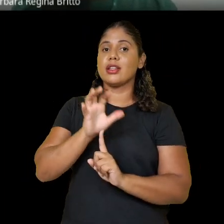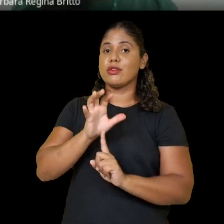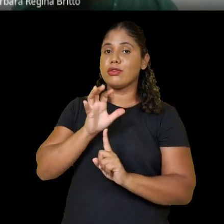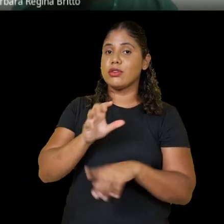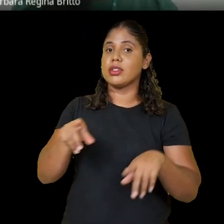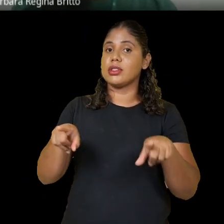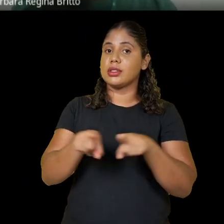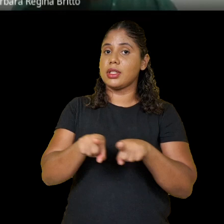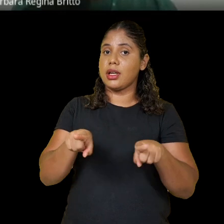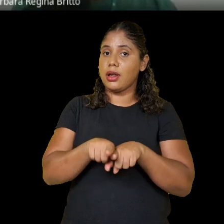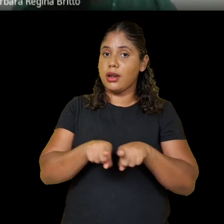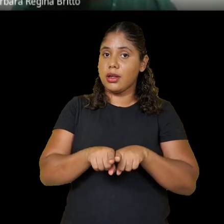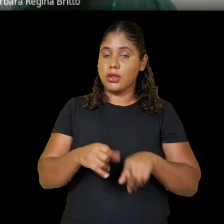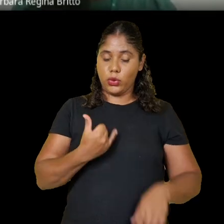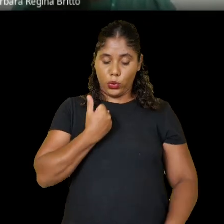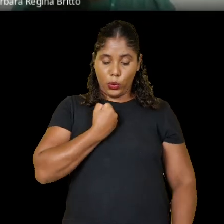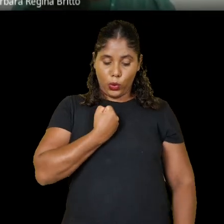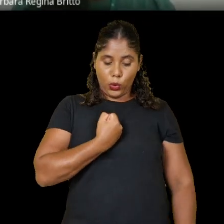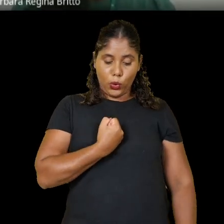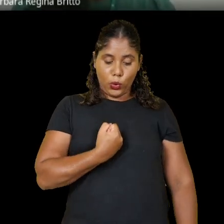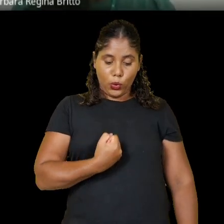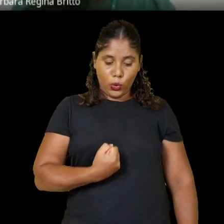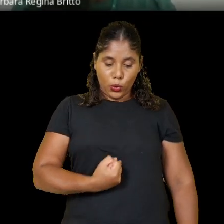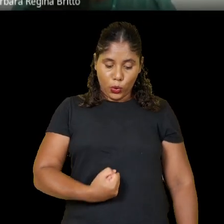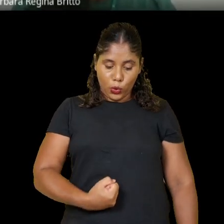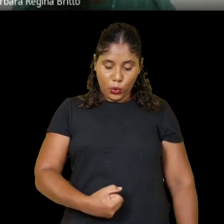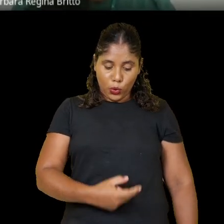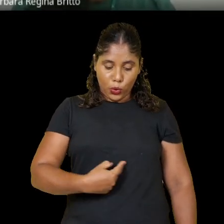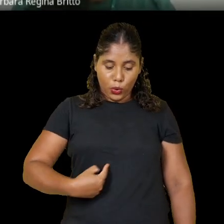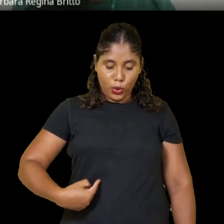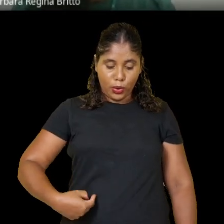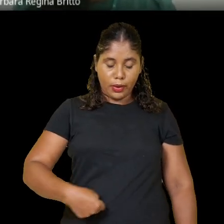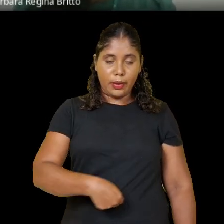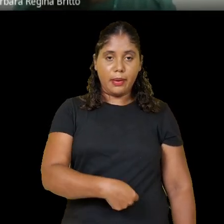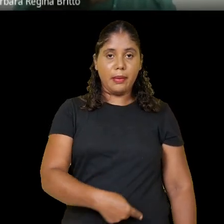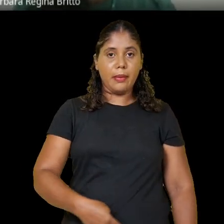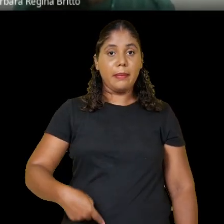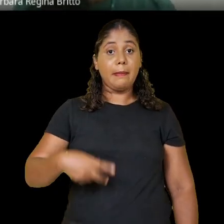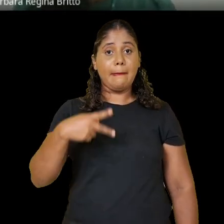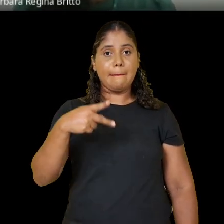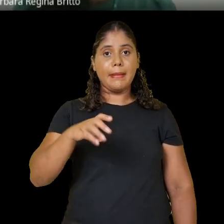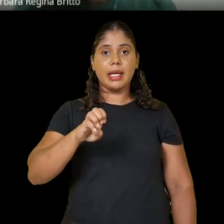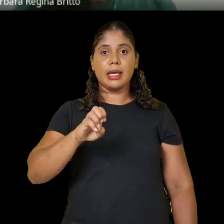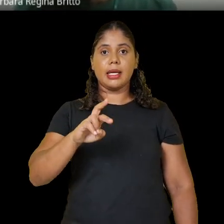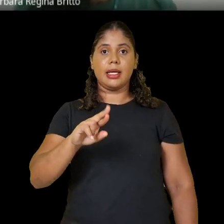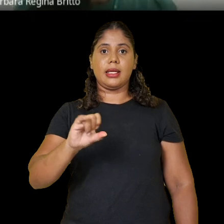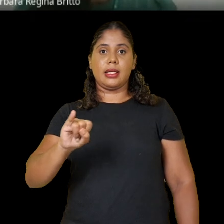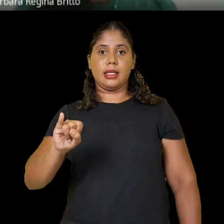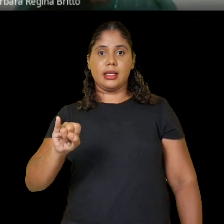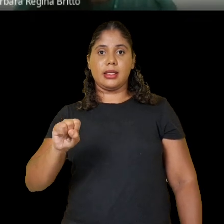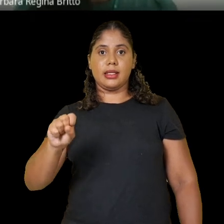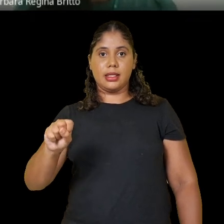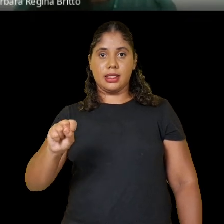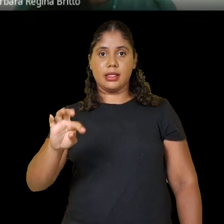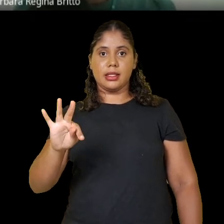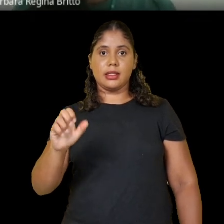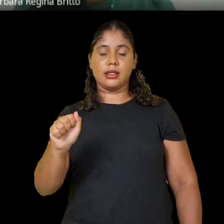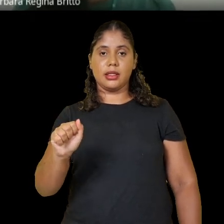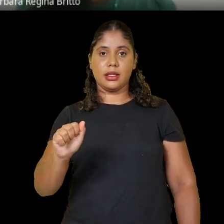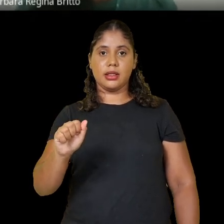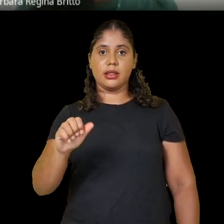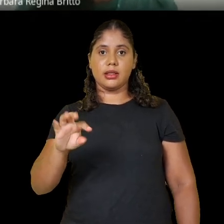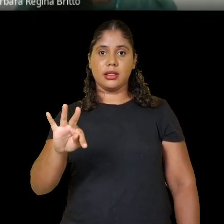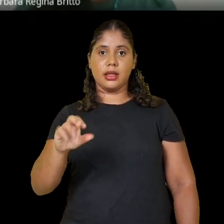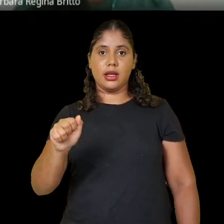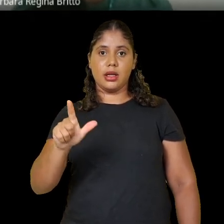vai diminuir o peristaltismo intestinal, e aí essa mulher vai apresentar constipação, né?